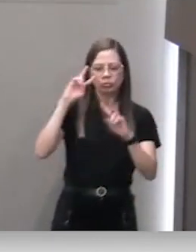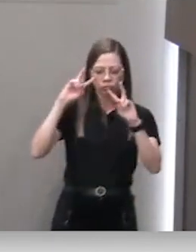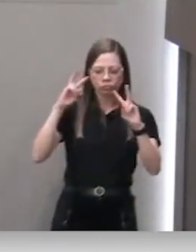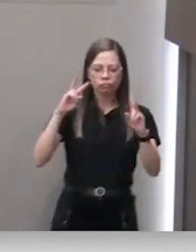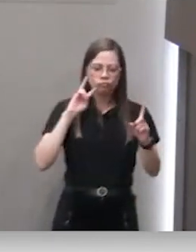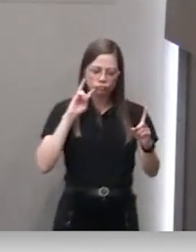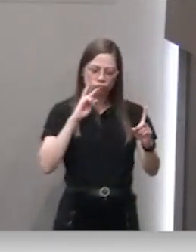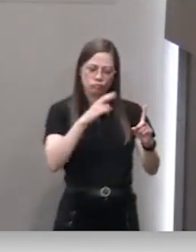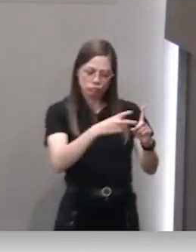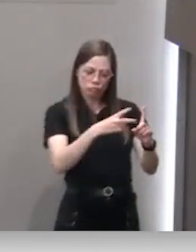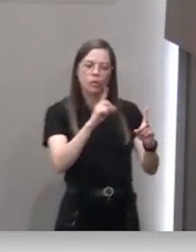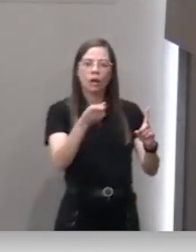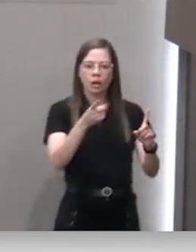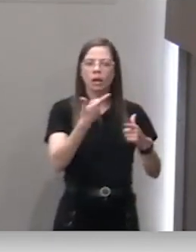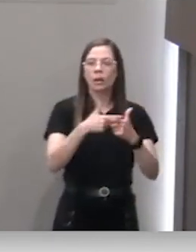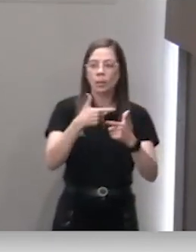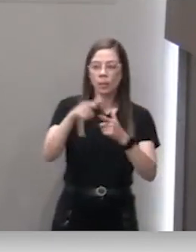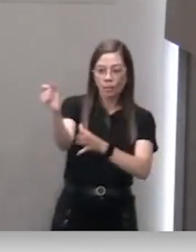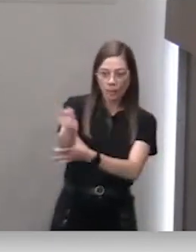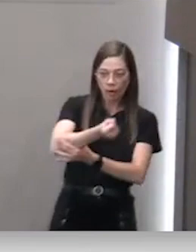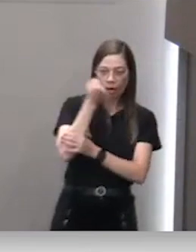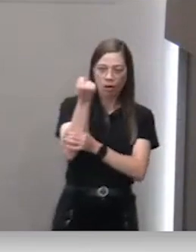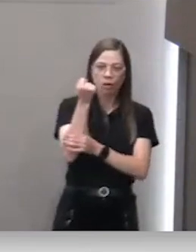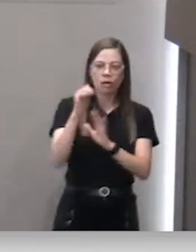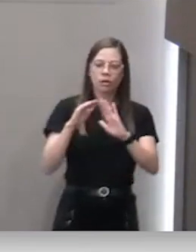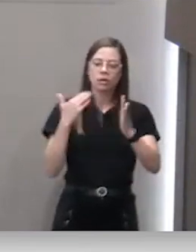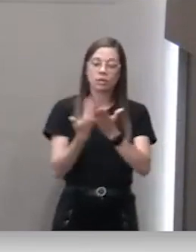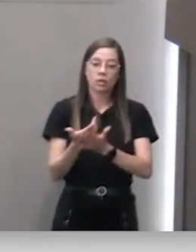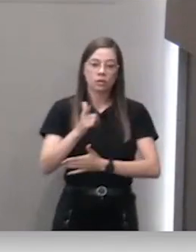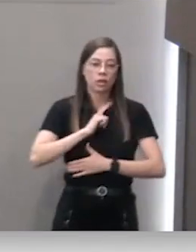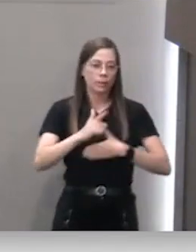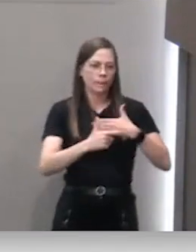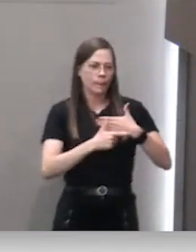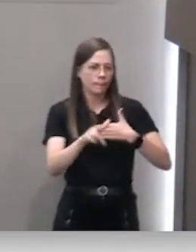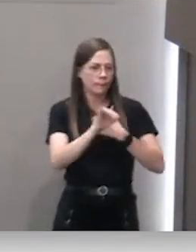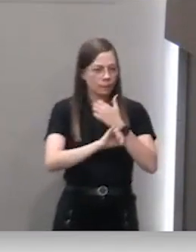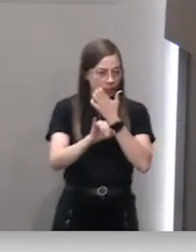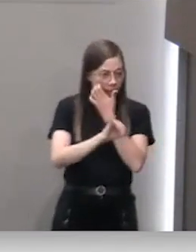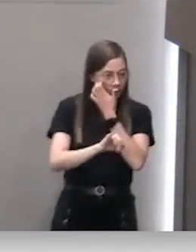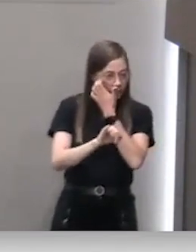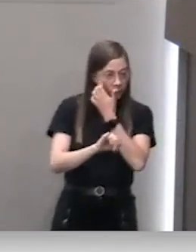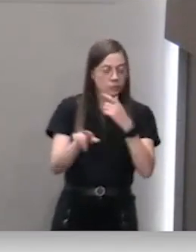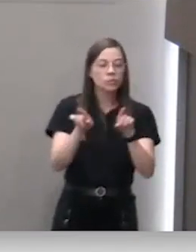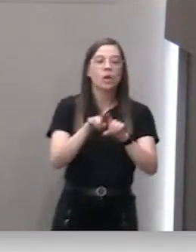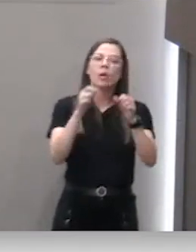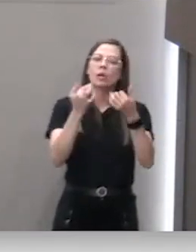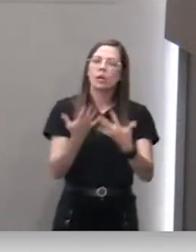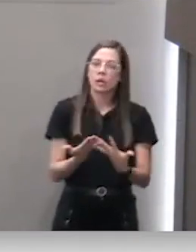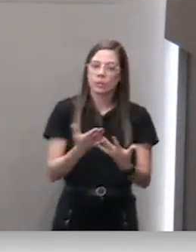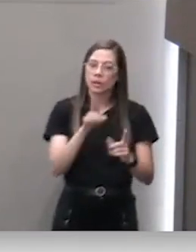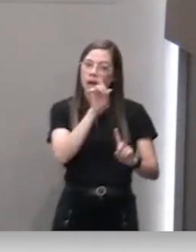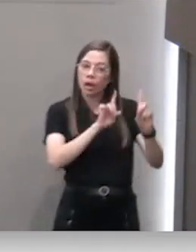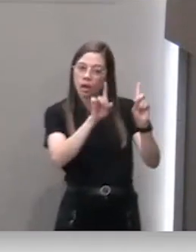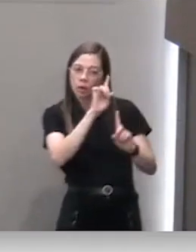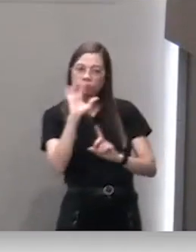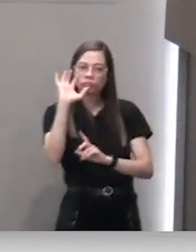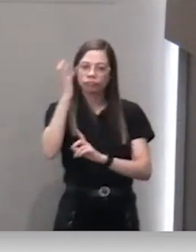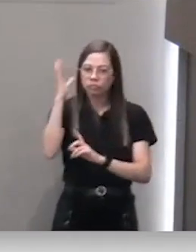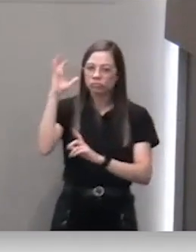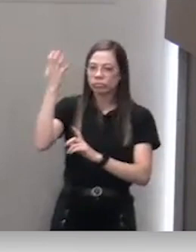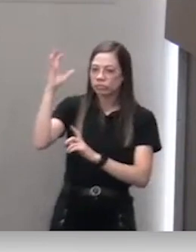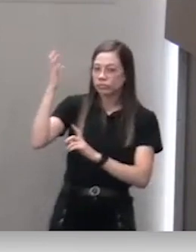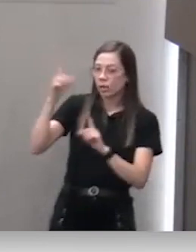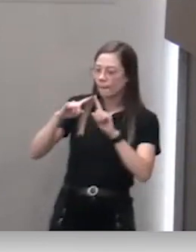que merece ser atacado, que as escolas têm um papel importante, os professores têm de revelar essas situações, mas são